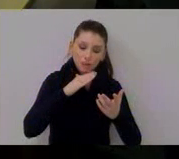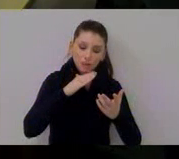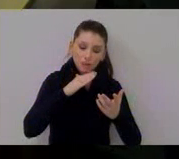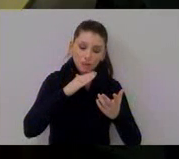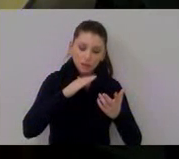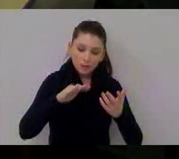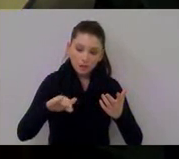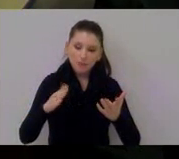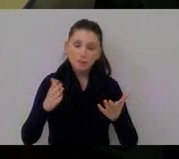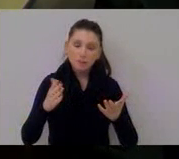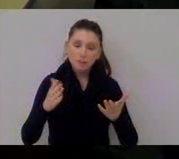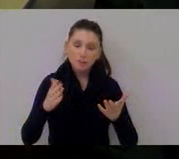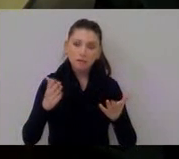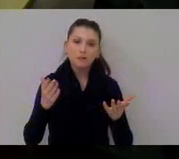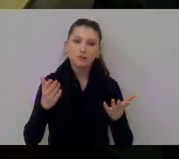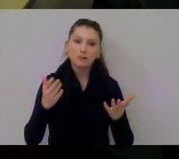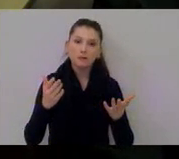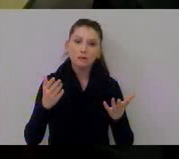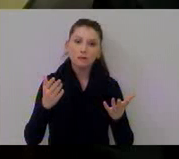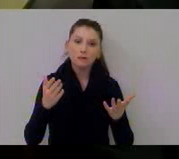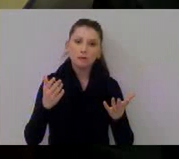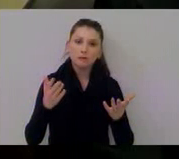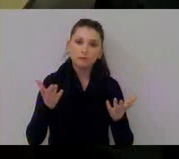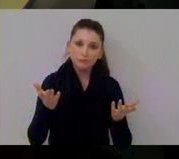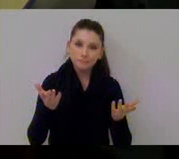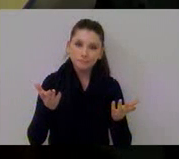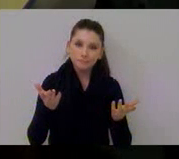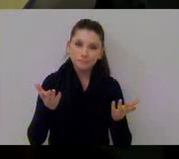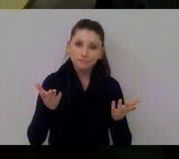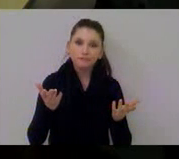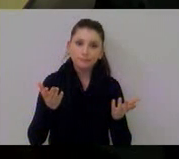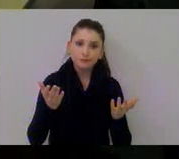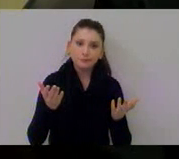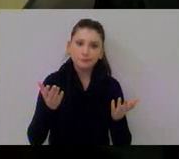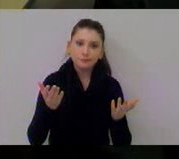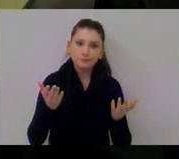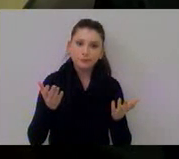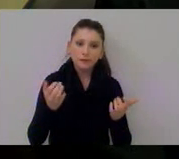A reforma também imediata